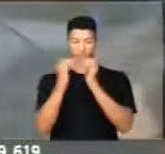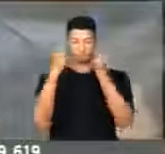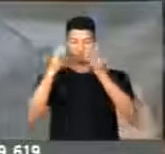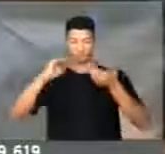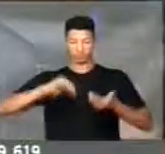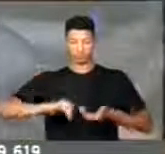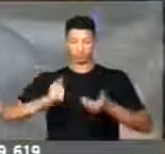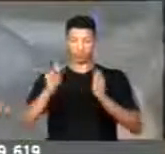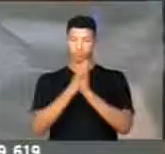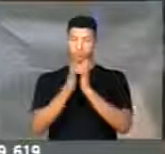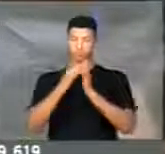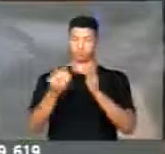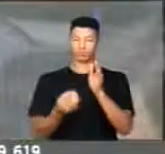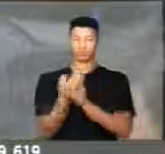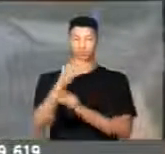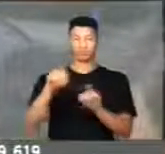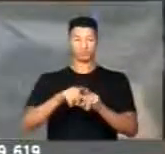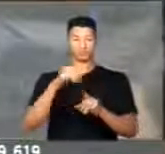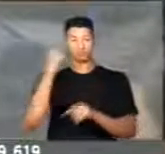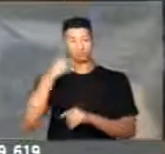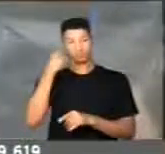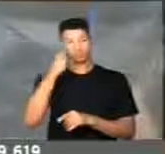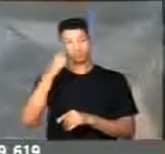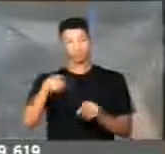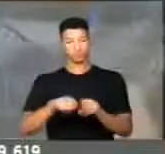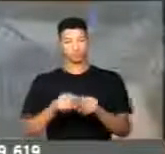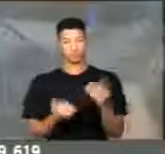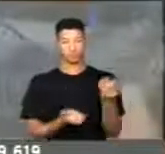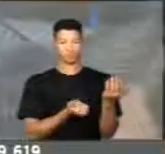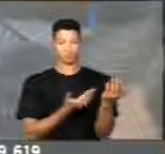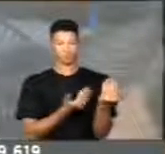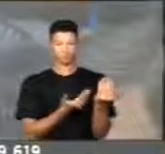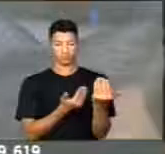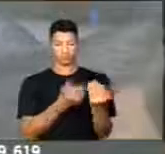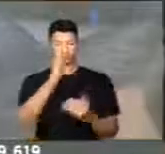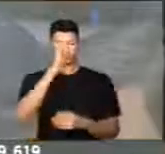Nacional, parabéns ao senador José Agripino e, principalmente, parabéns aos jovens brasileiros.